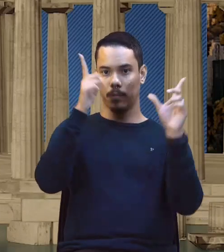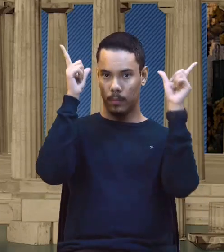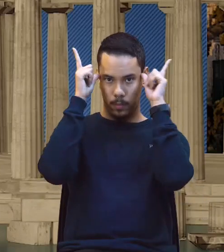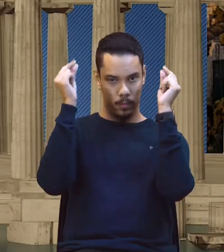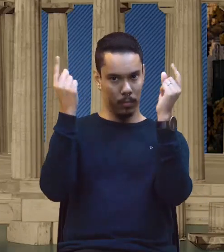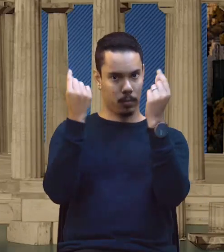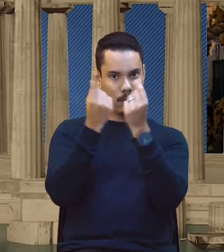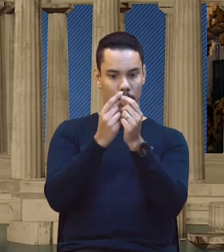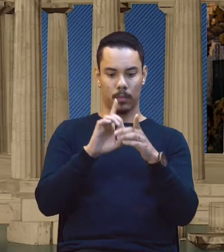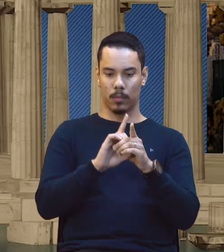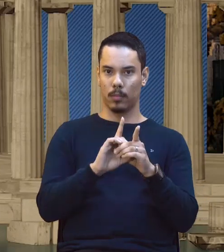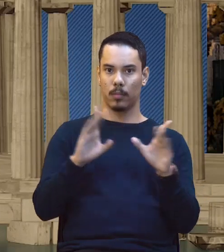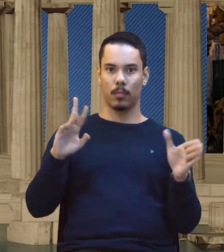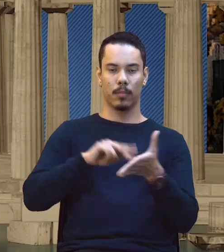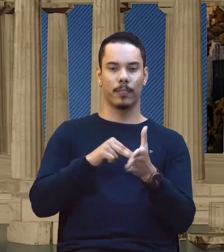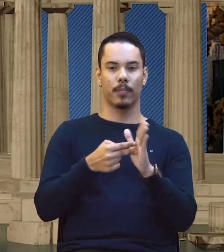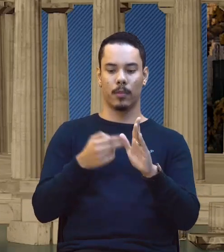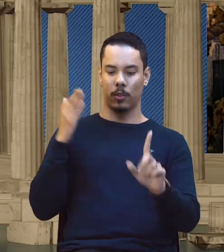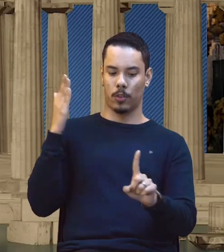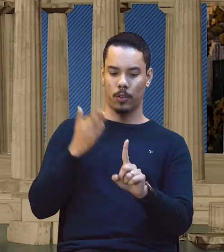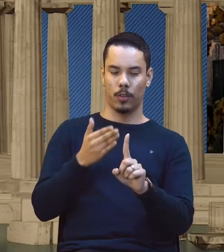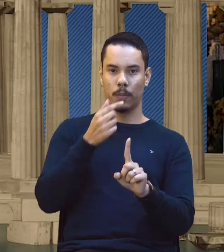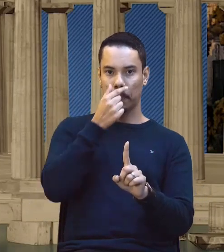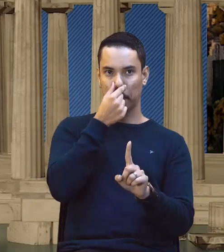ela era direta, ou seja,